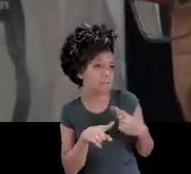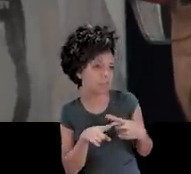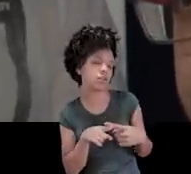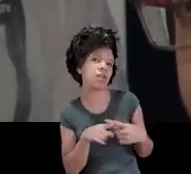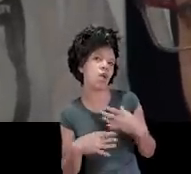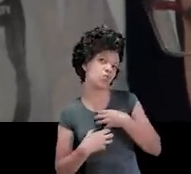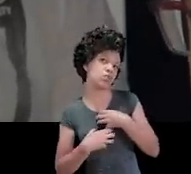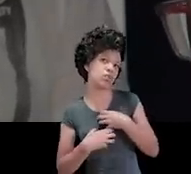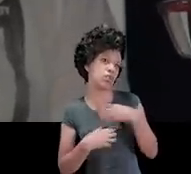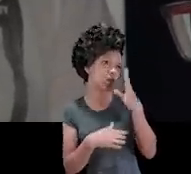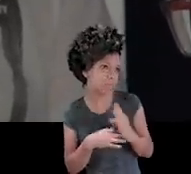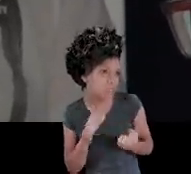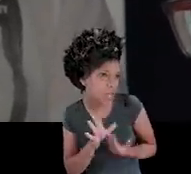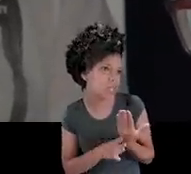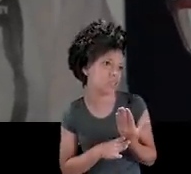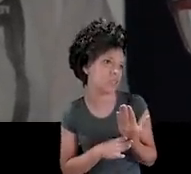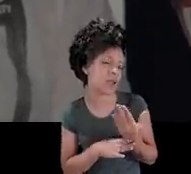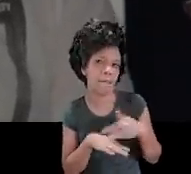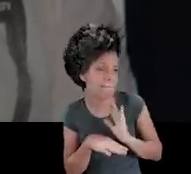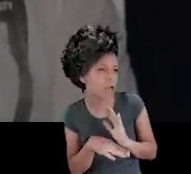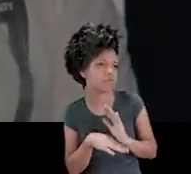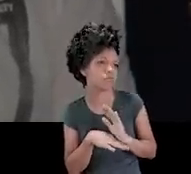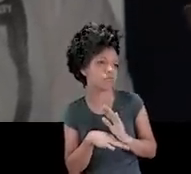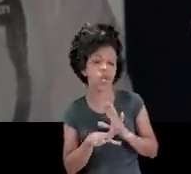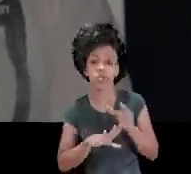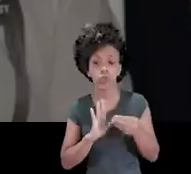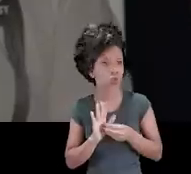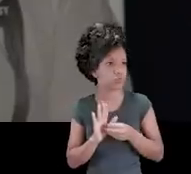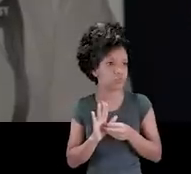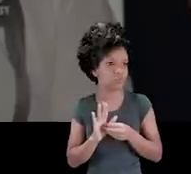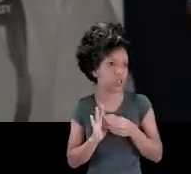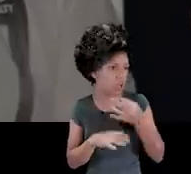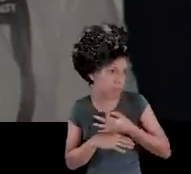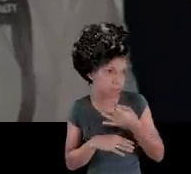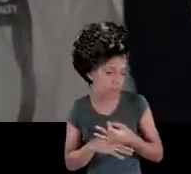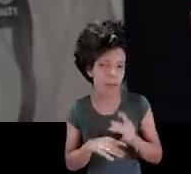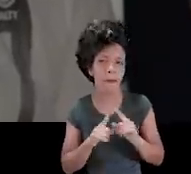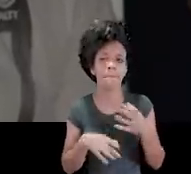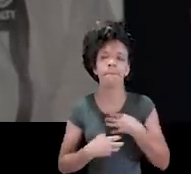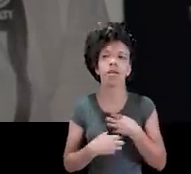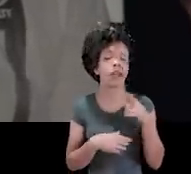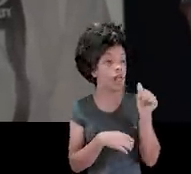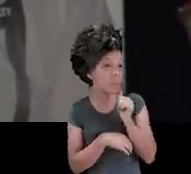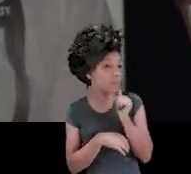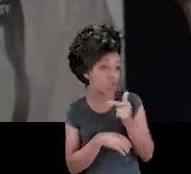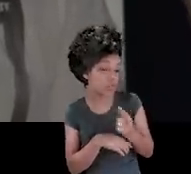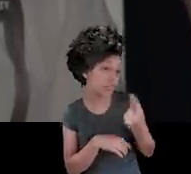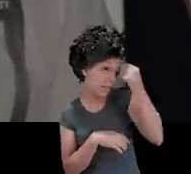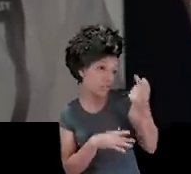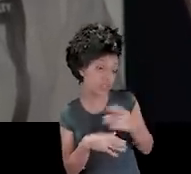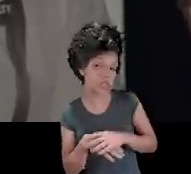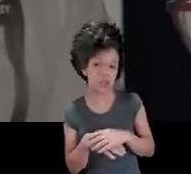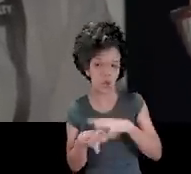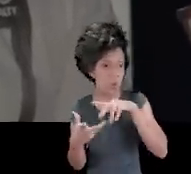o brasileiro é muito criativo, muito mais criativo que fora daqui. Em todos os sentidos, eu acho. E lá as meninas não têm essa criatividade, tanto é que